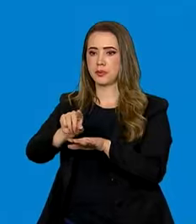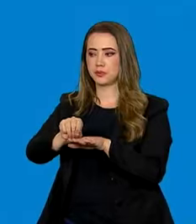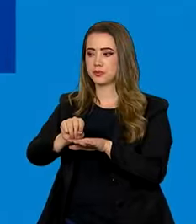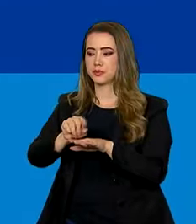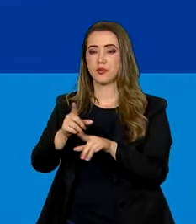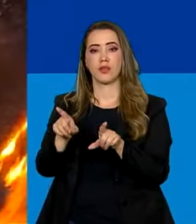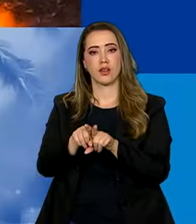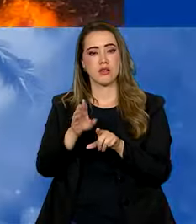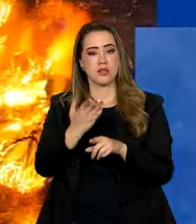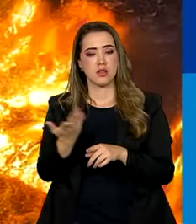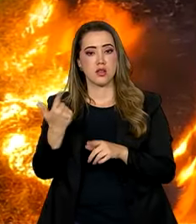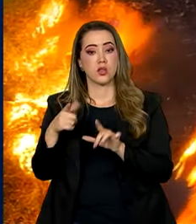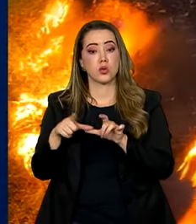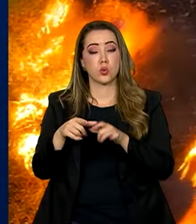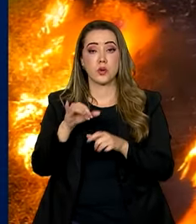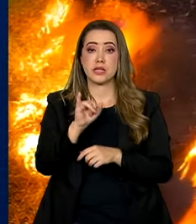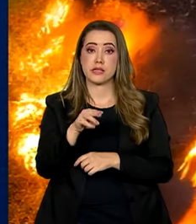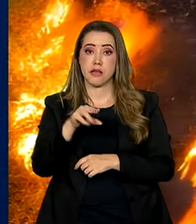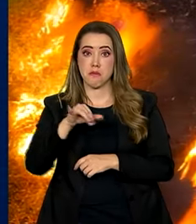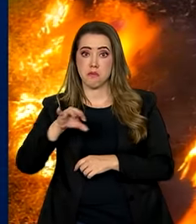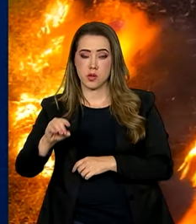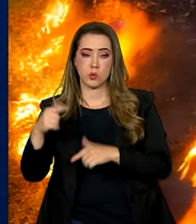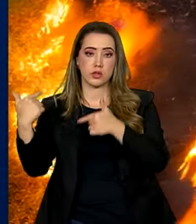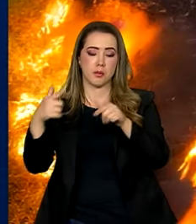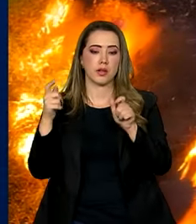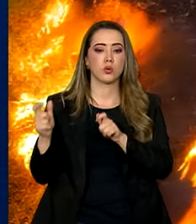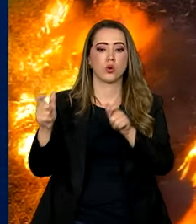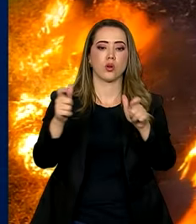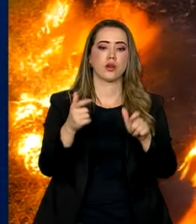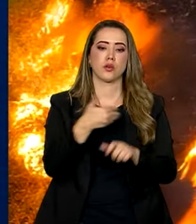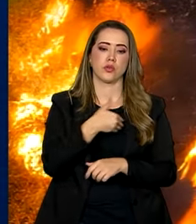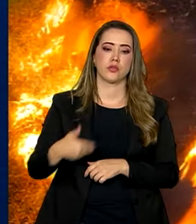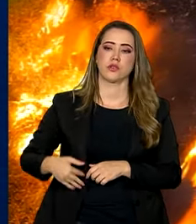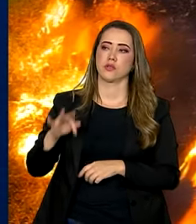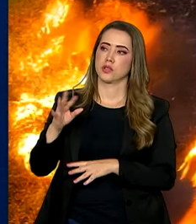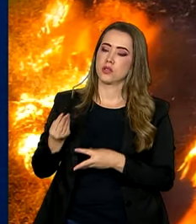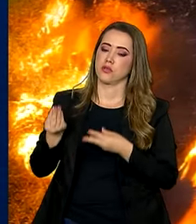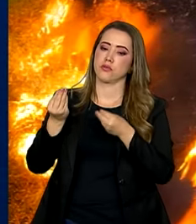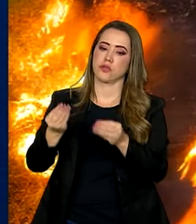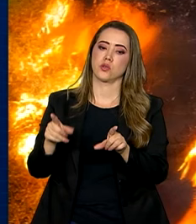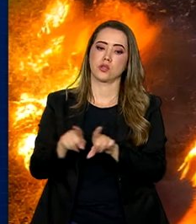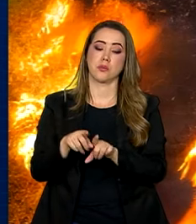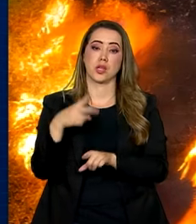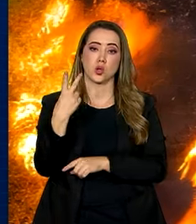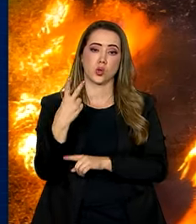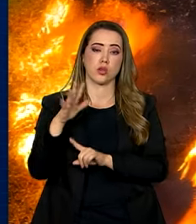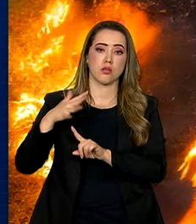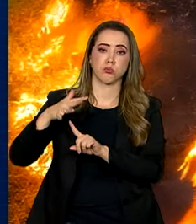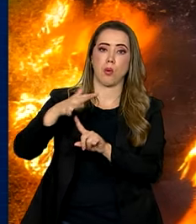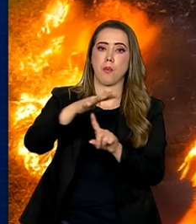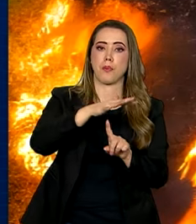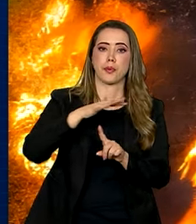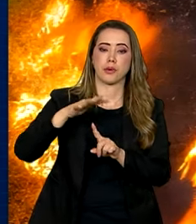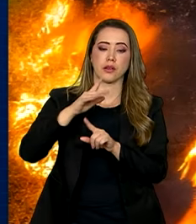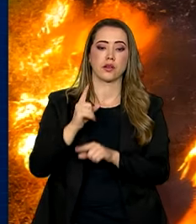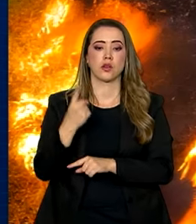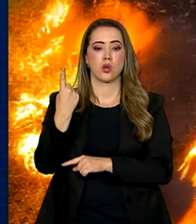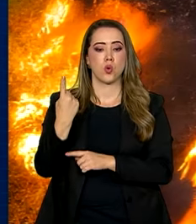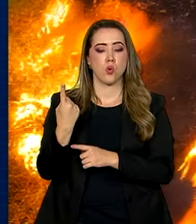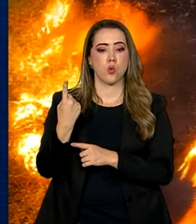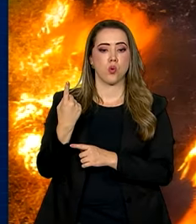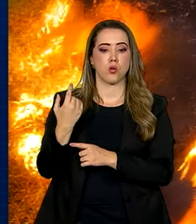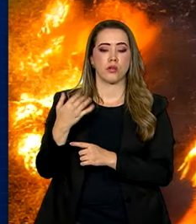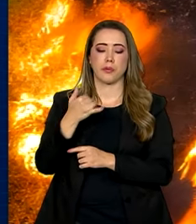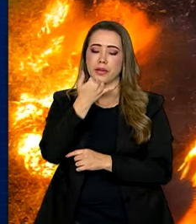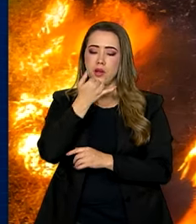região. Além deles, o governo federal anunciou a disponibilização de 2 helicópteros, uma campanha